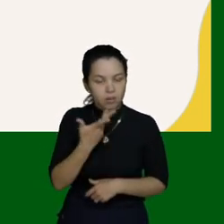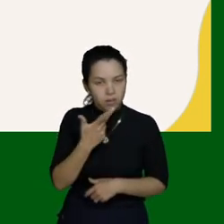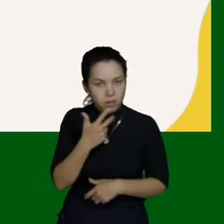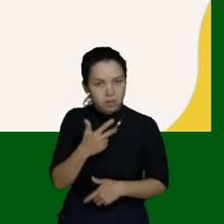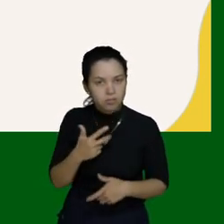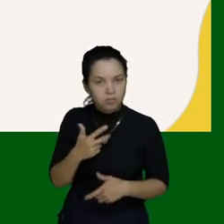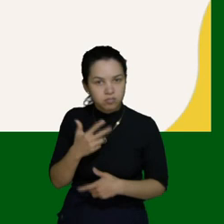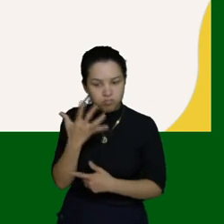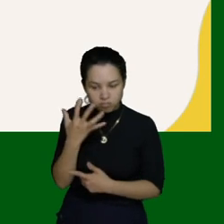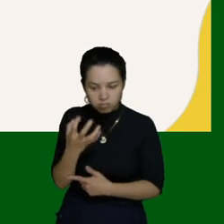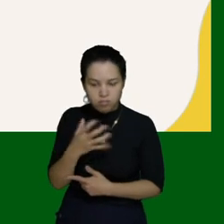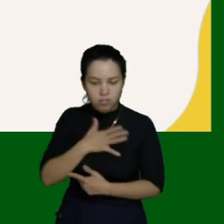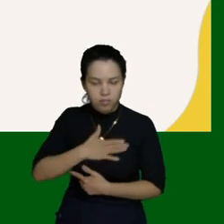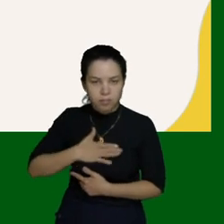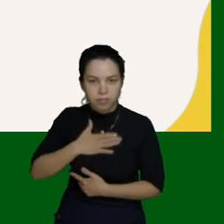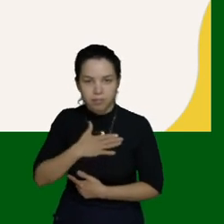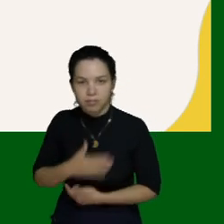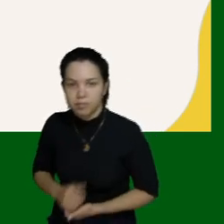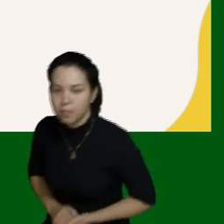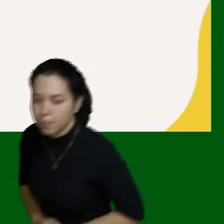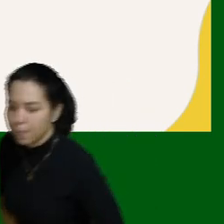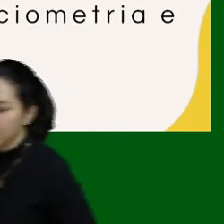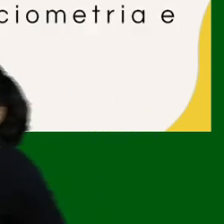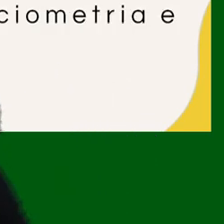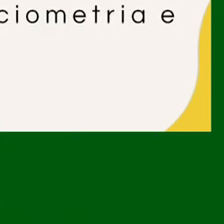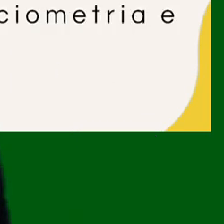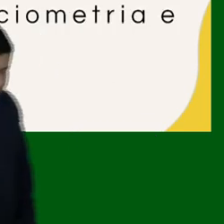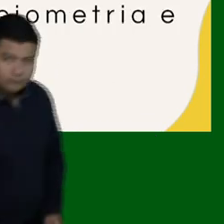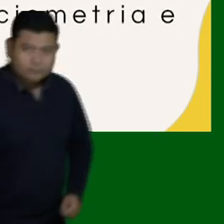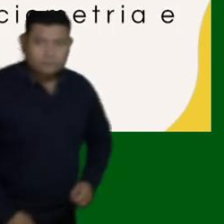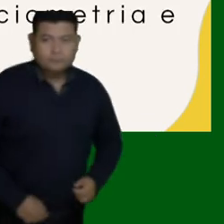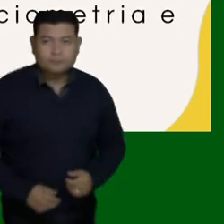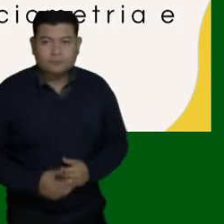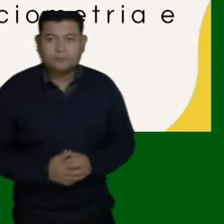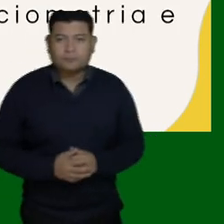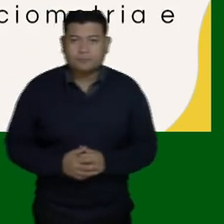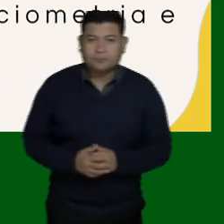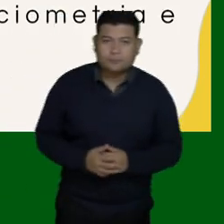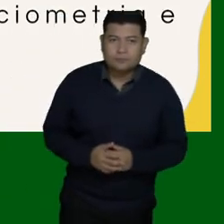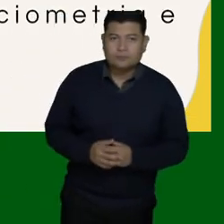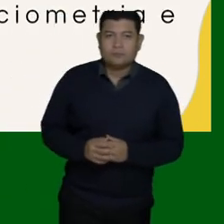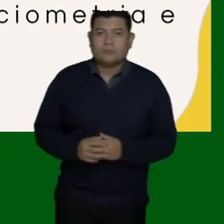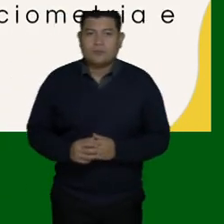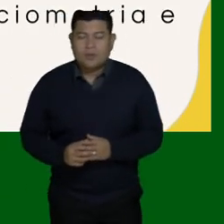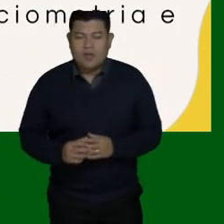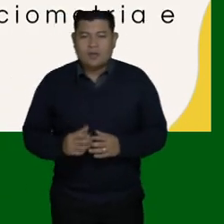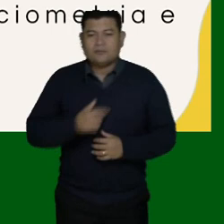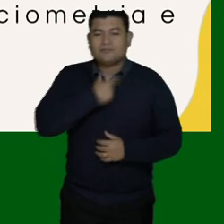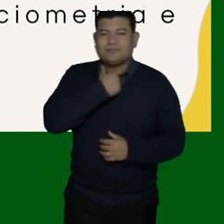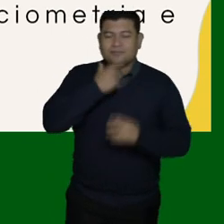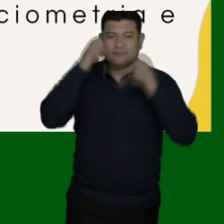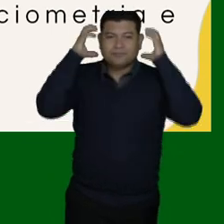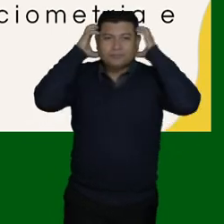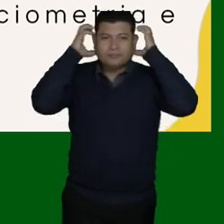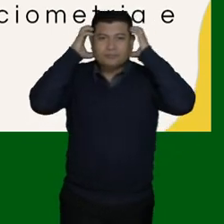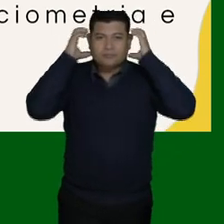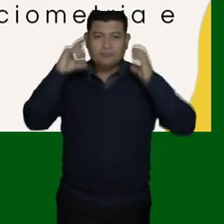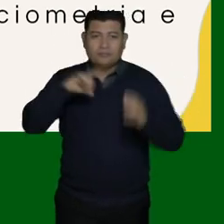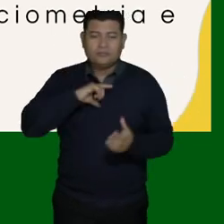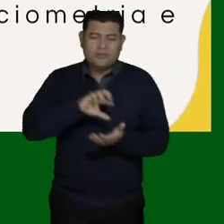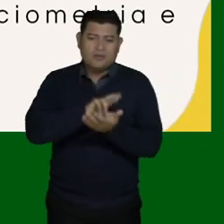e para nós também a fonodiologia ela tem vários